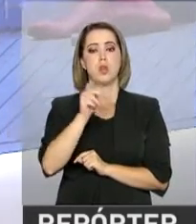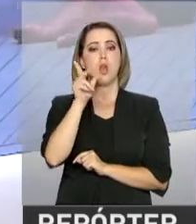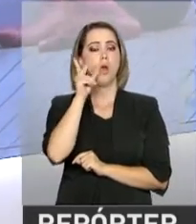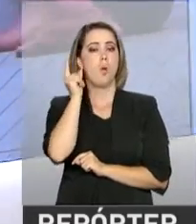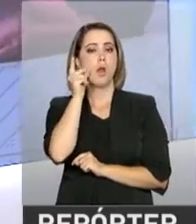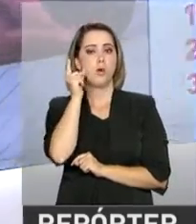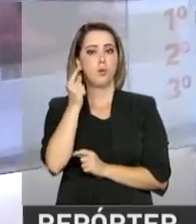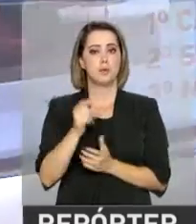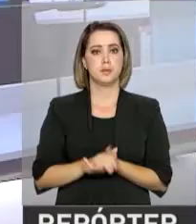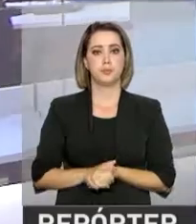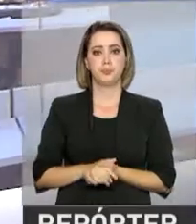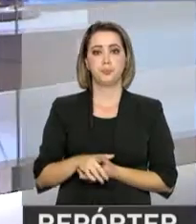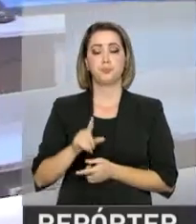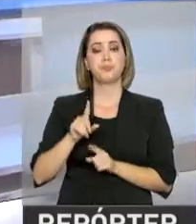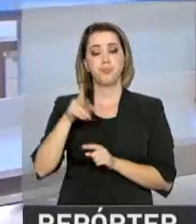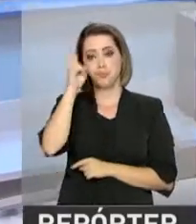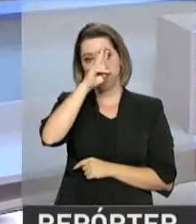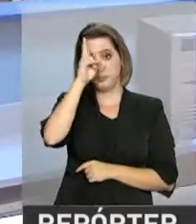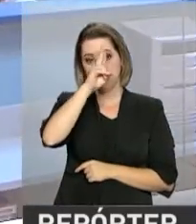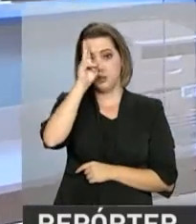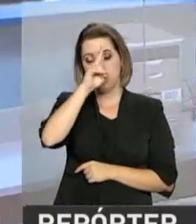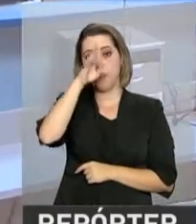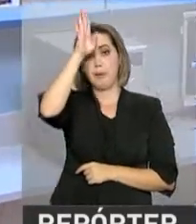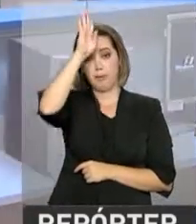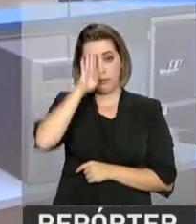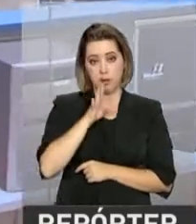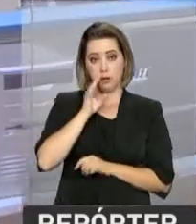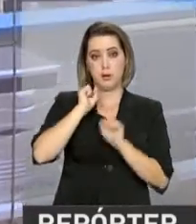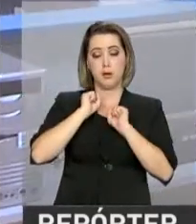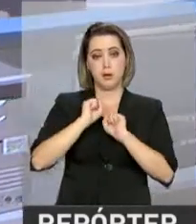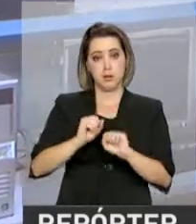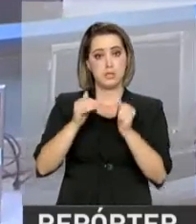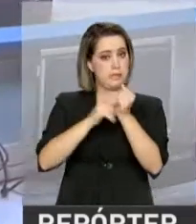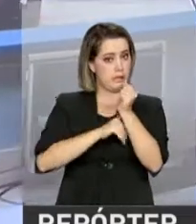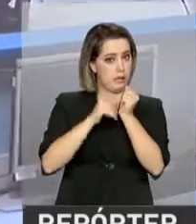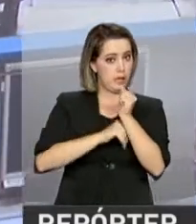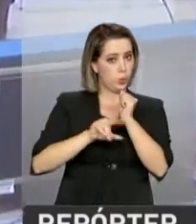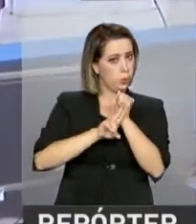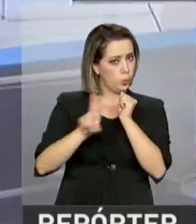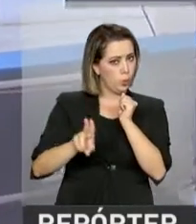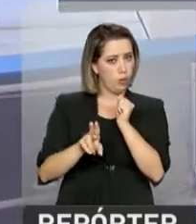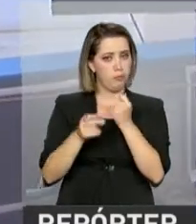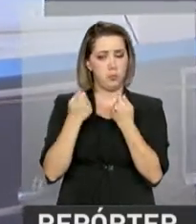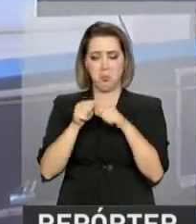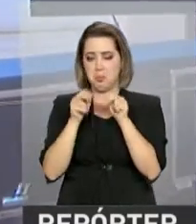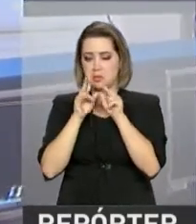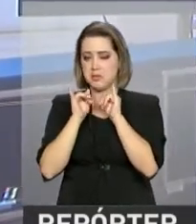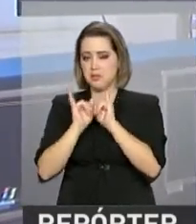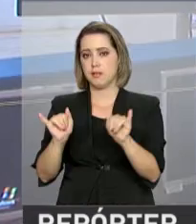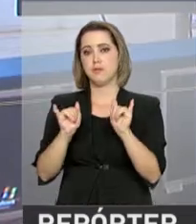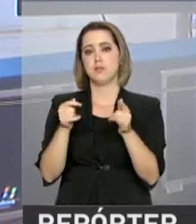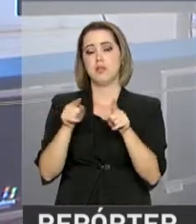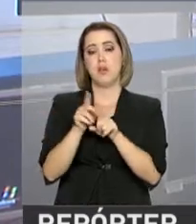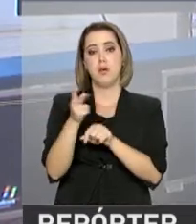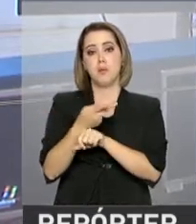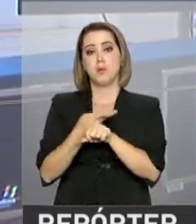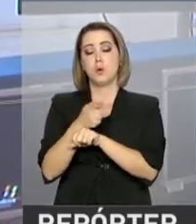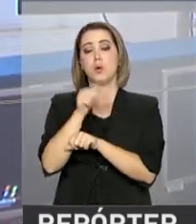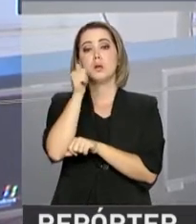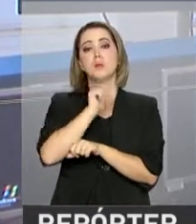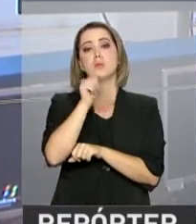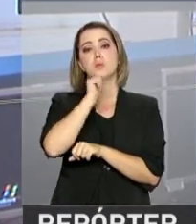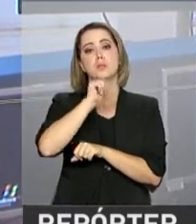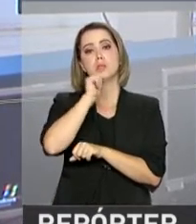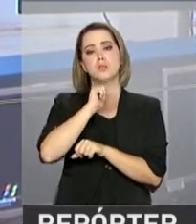Alagoas. Lembrando que o Disque 180 é gratuito e preserva o anonimato do denunciante. O serviço é procurado principalmente por